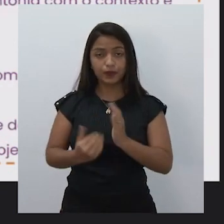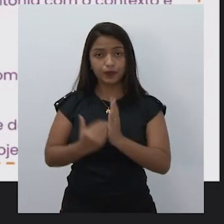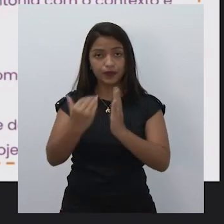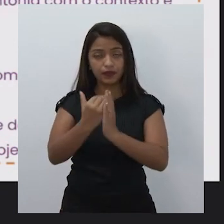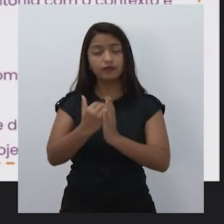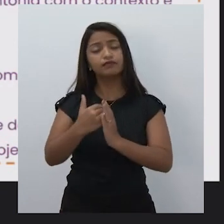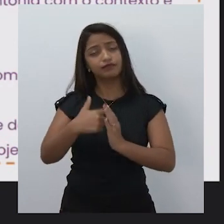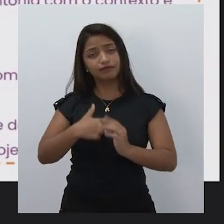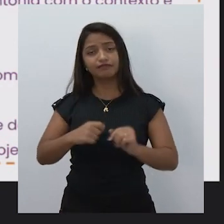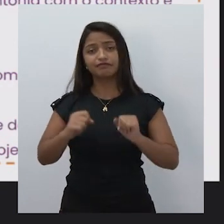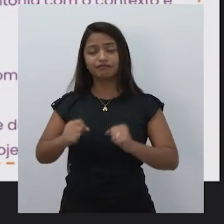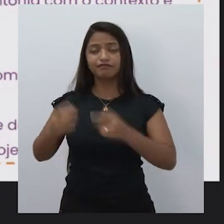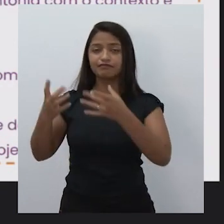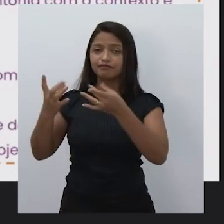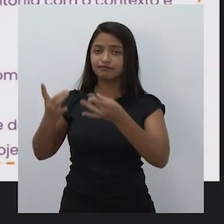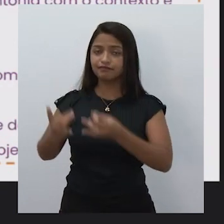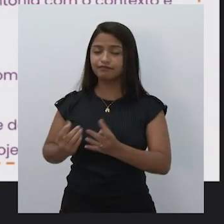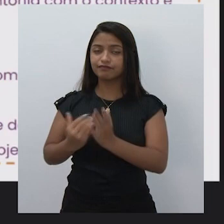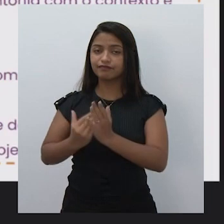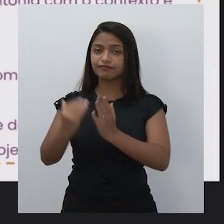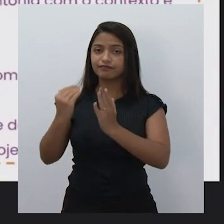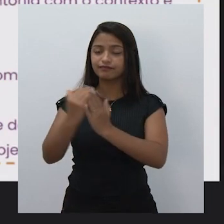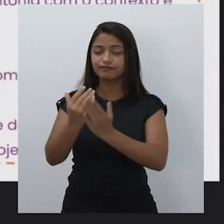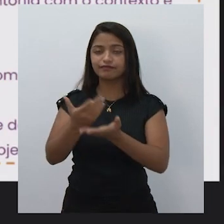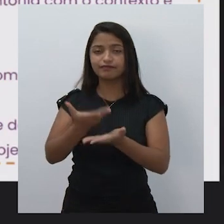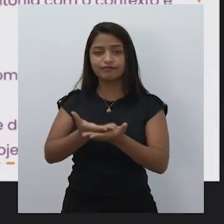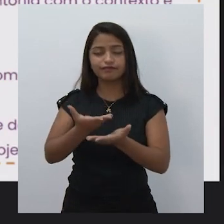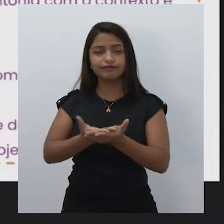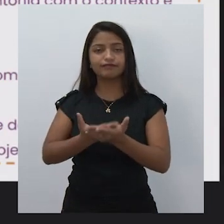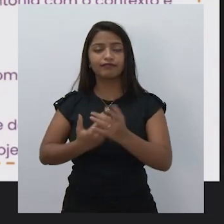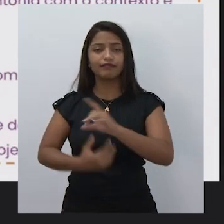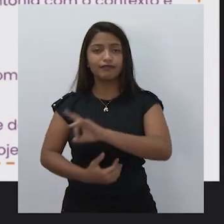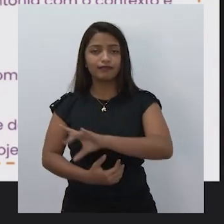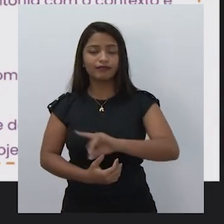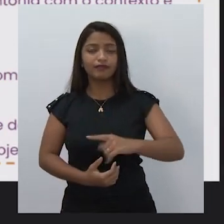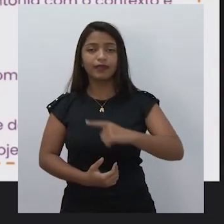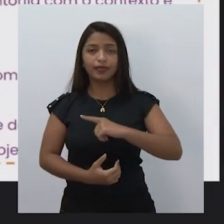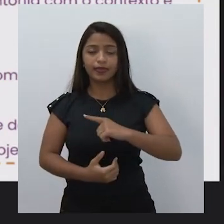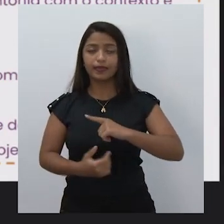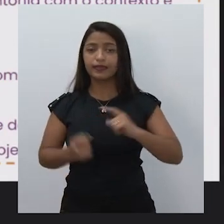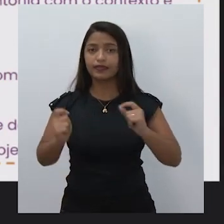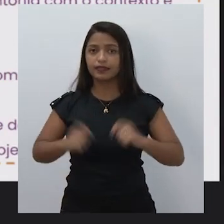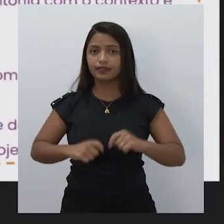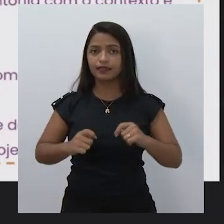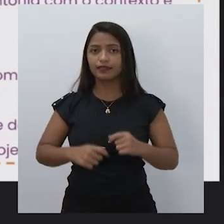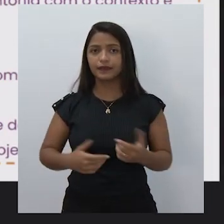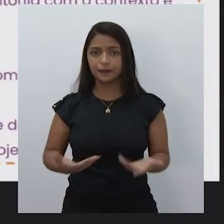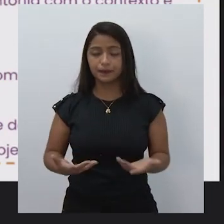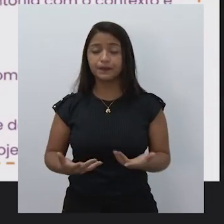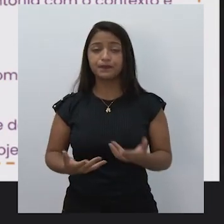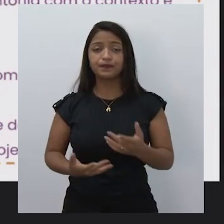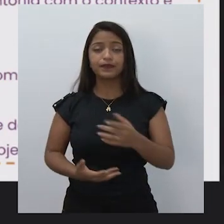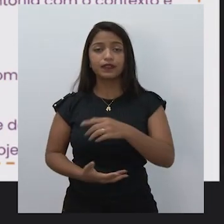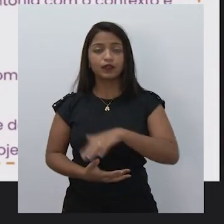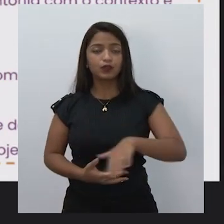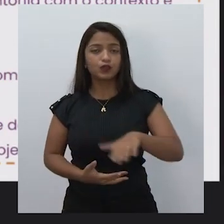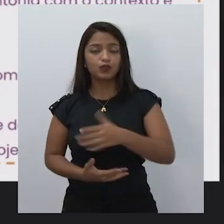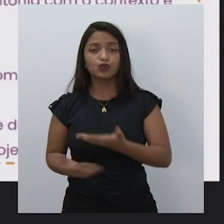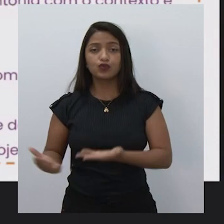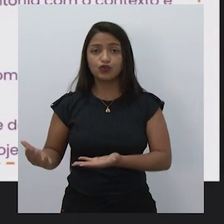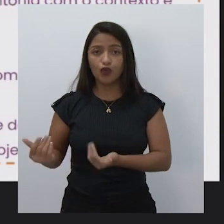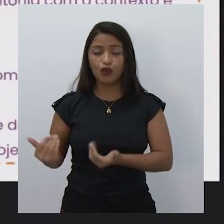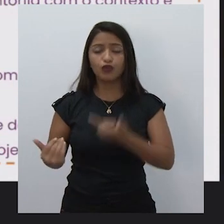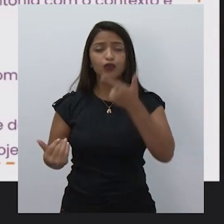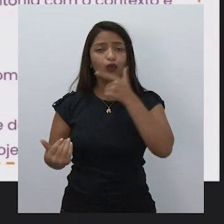explorar melhor os potenciais e as vocações. Eu posso permitir que esse jovem